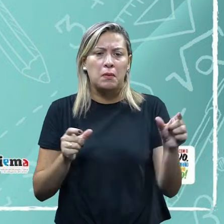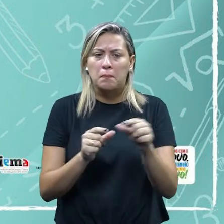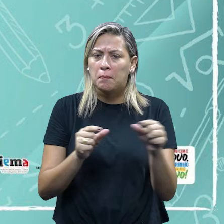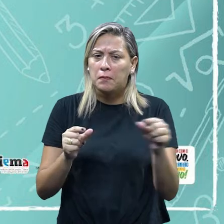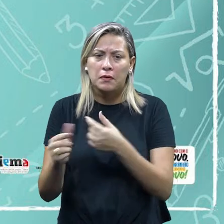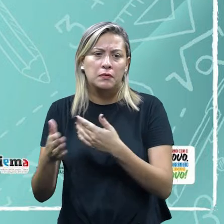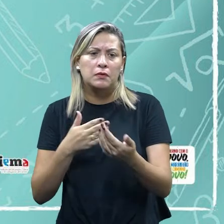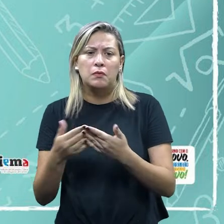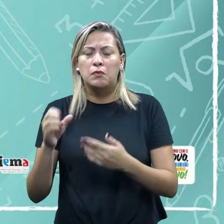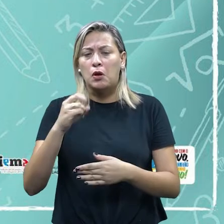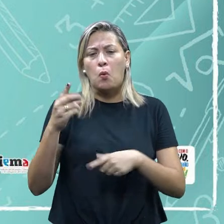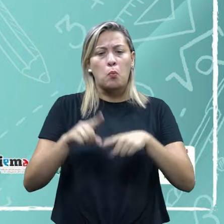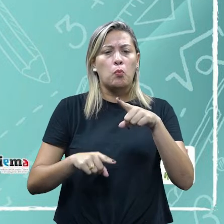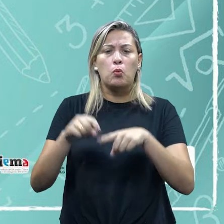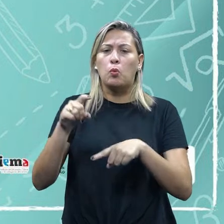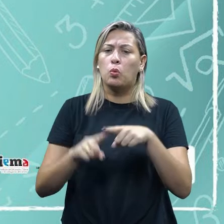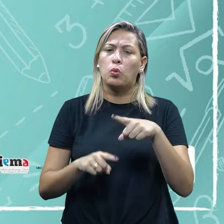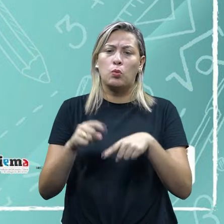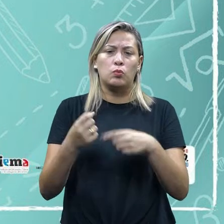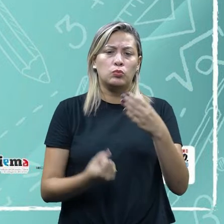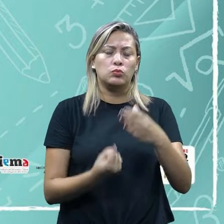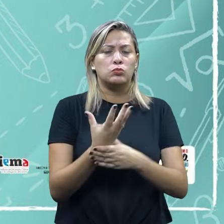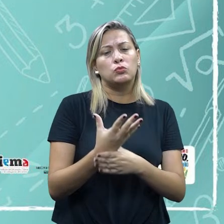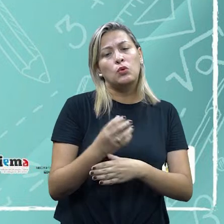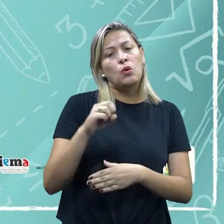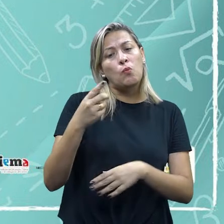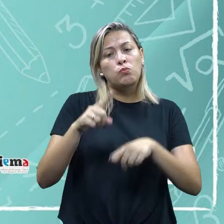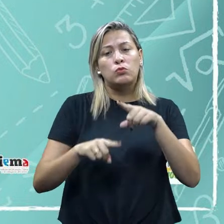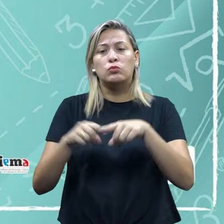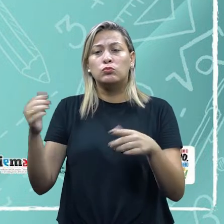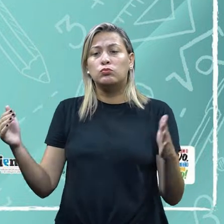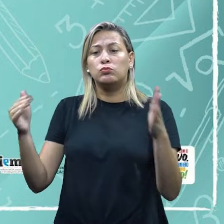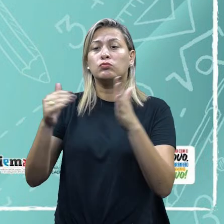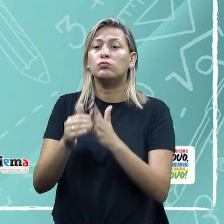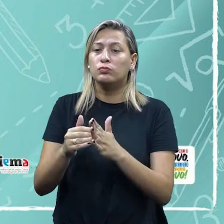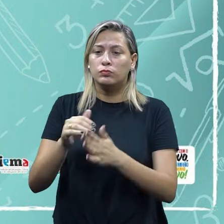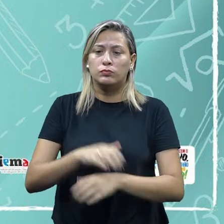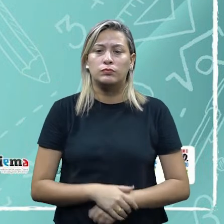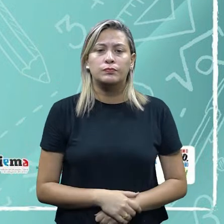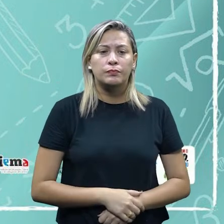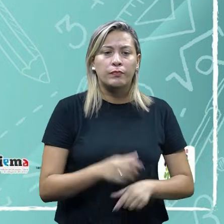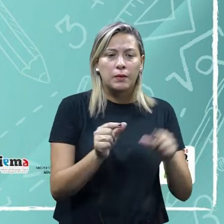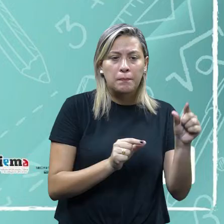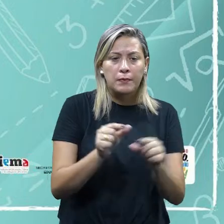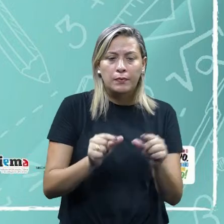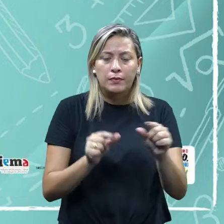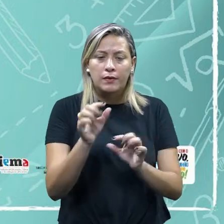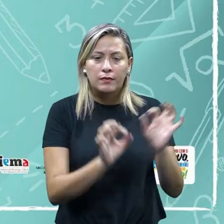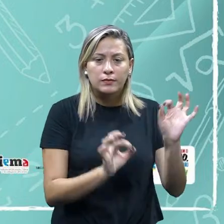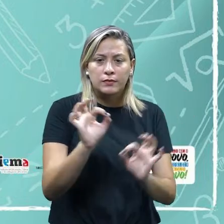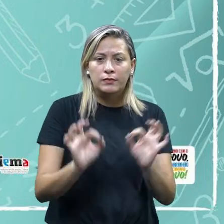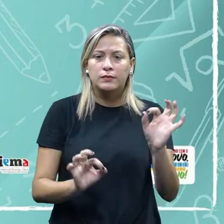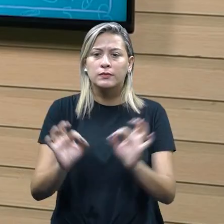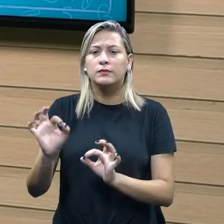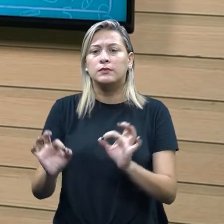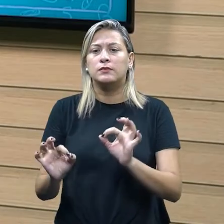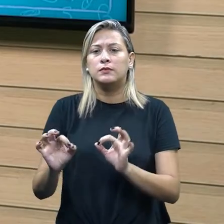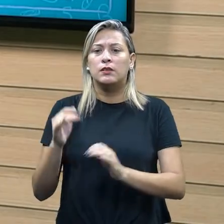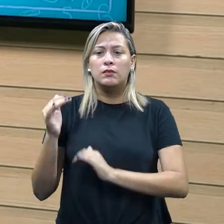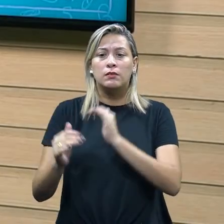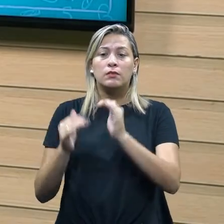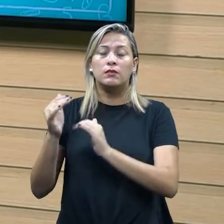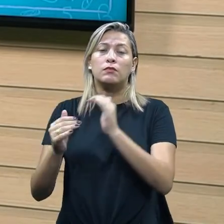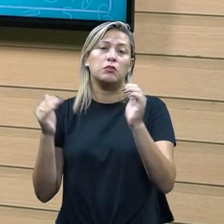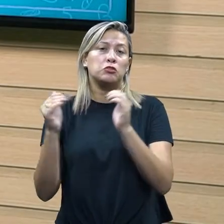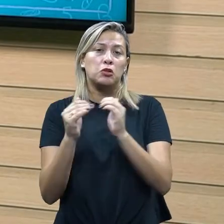produto final, você tenha a montagem de várias peças distintas, seja todo desenvolvido de forma em que se deseja. Então,